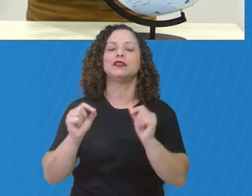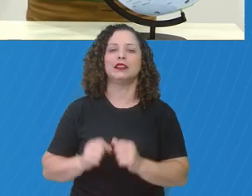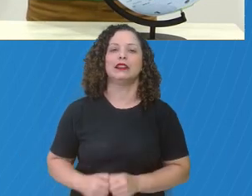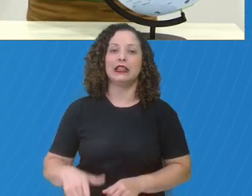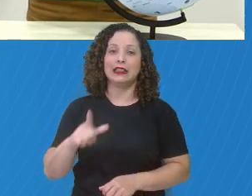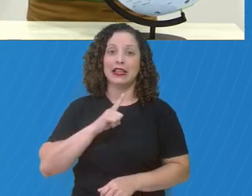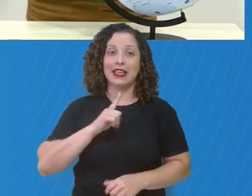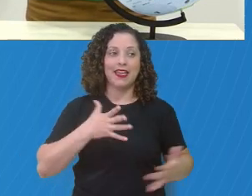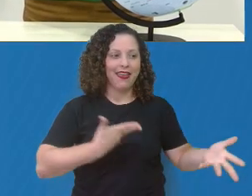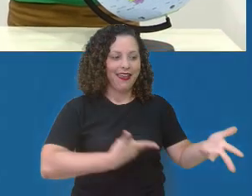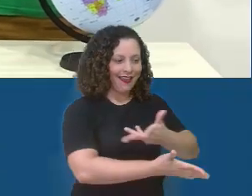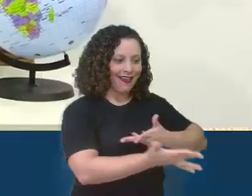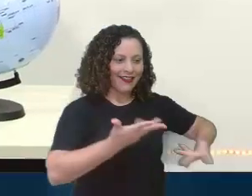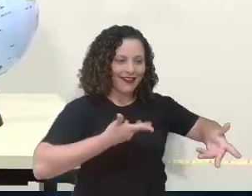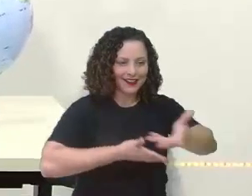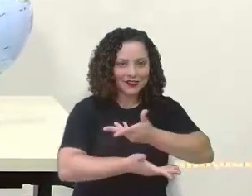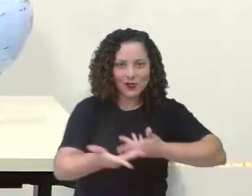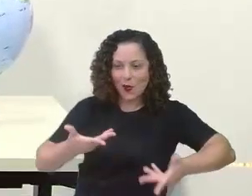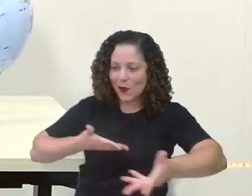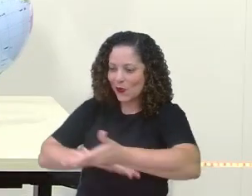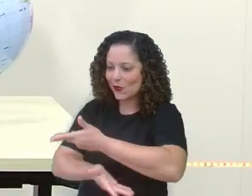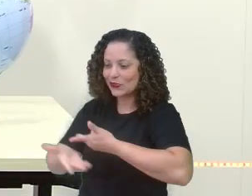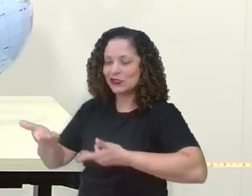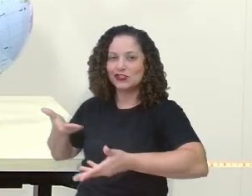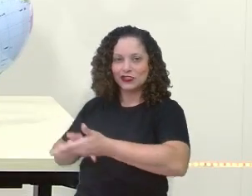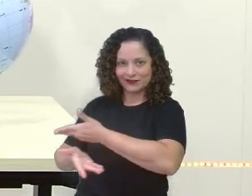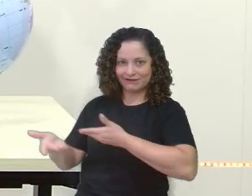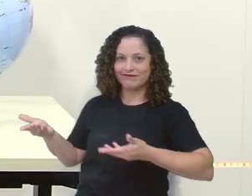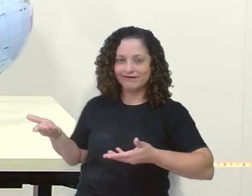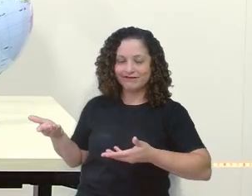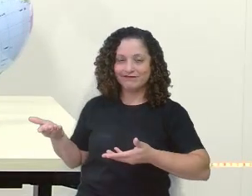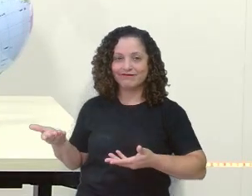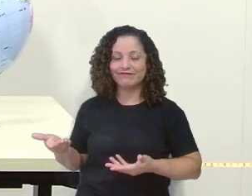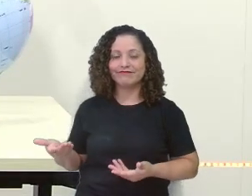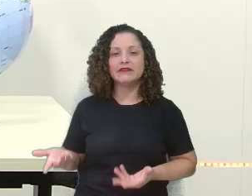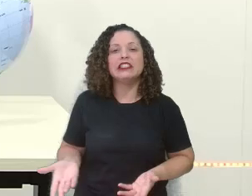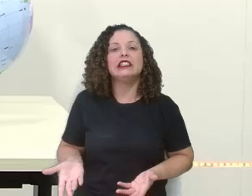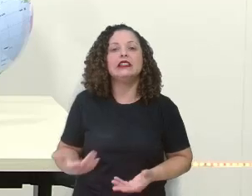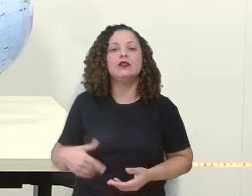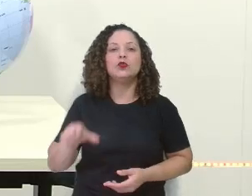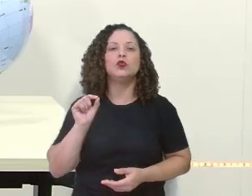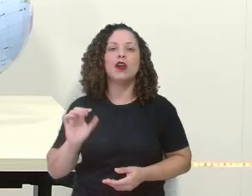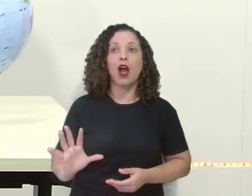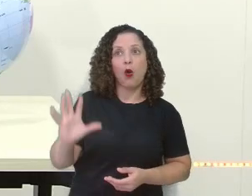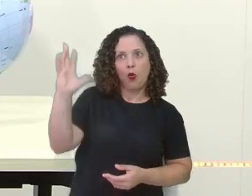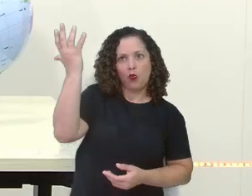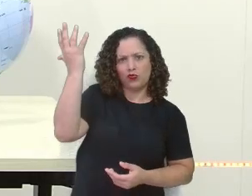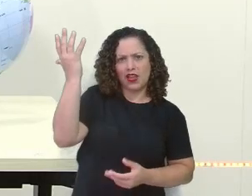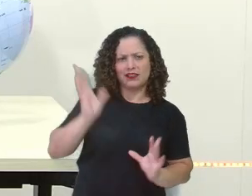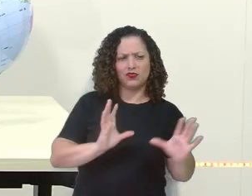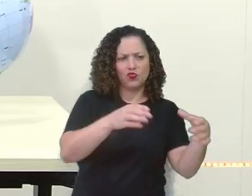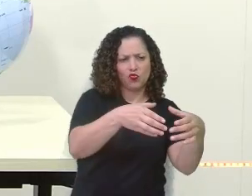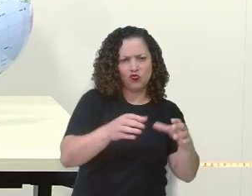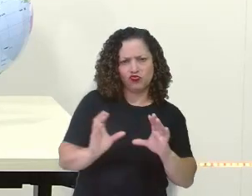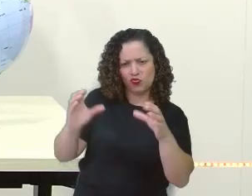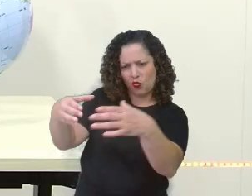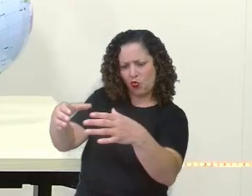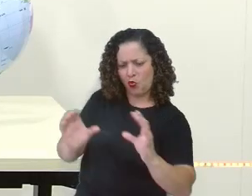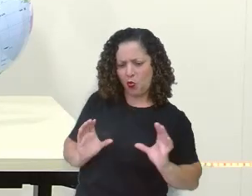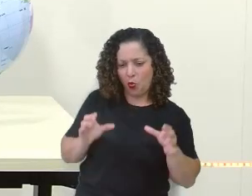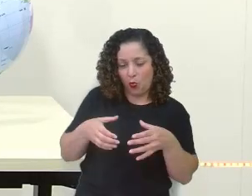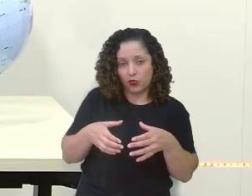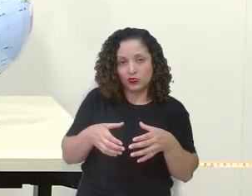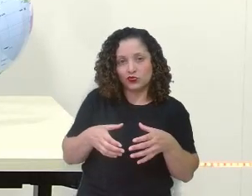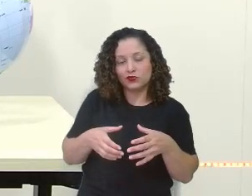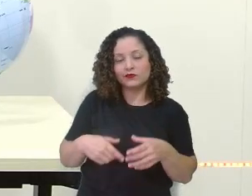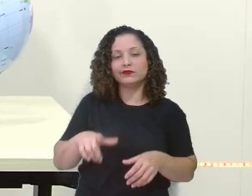tem relações, não é? Pessoais, que é algo que acontece em todos os grupos. A gente tem